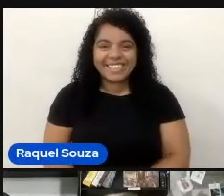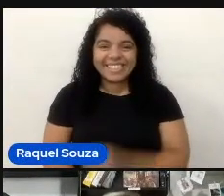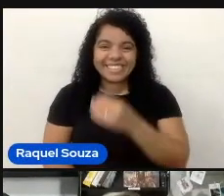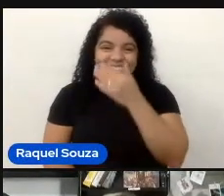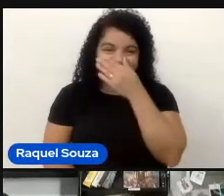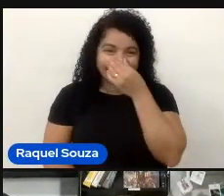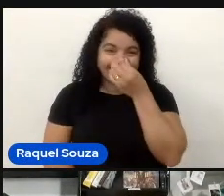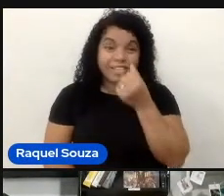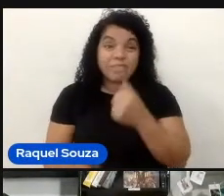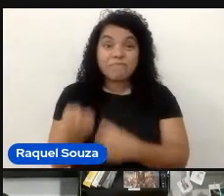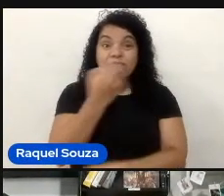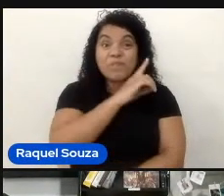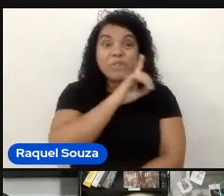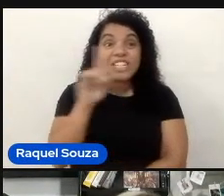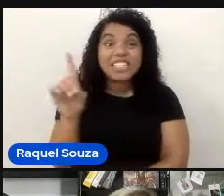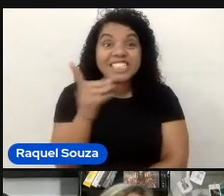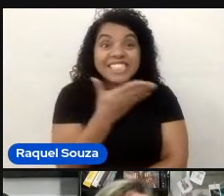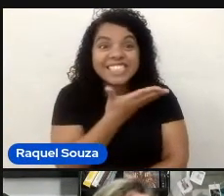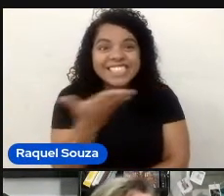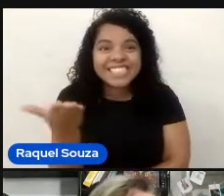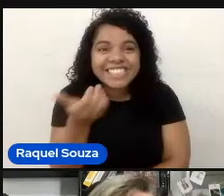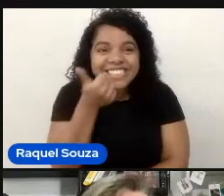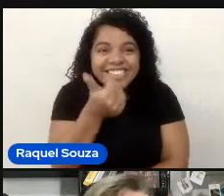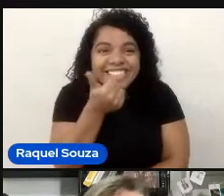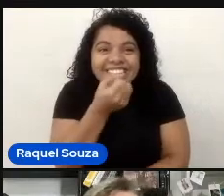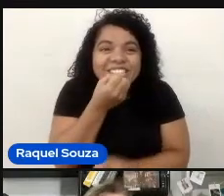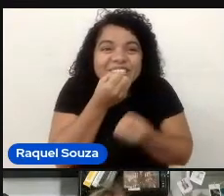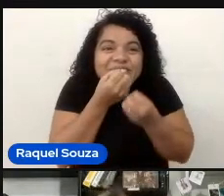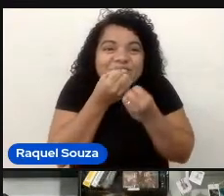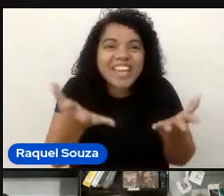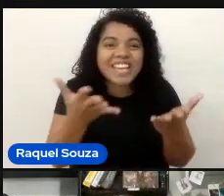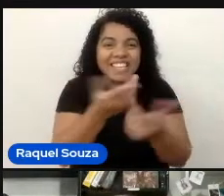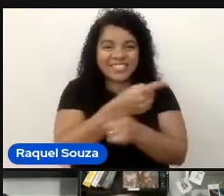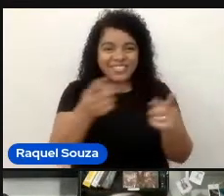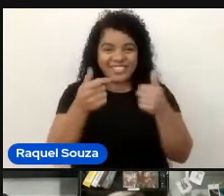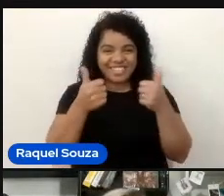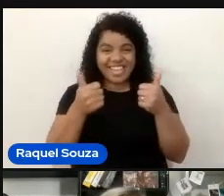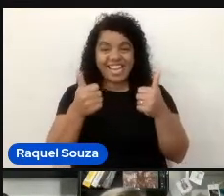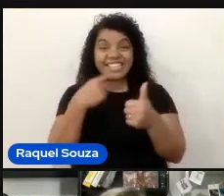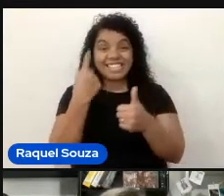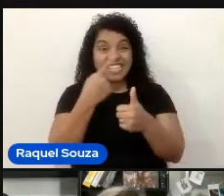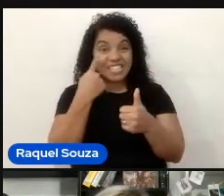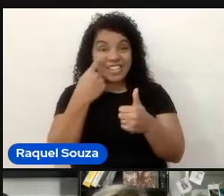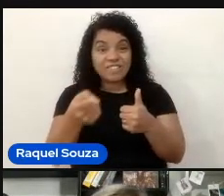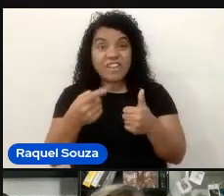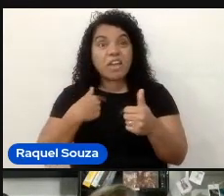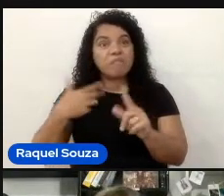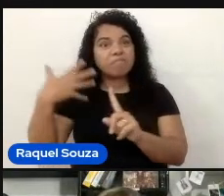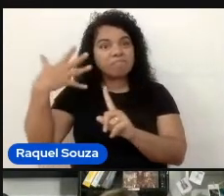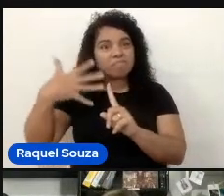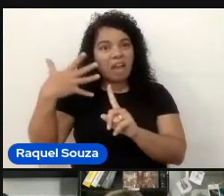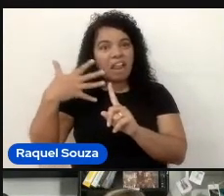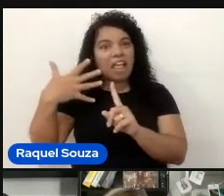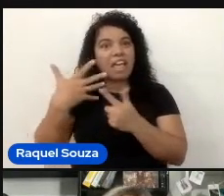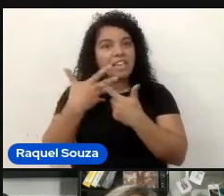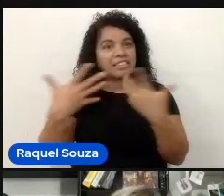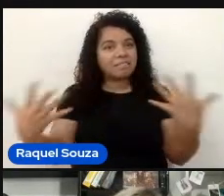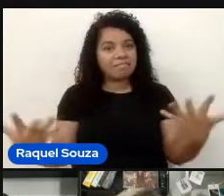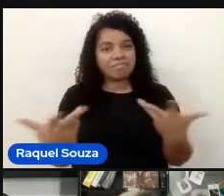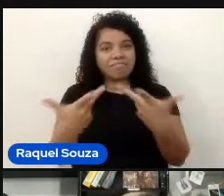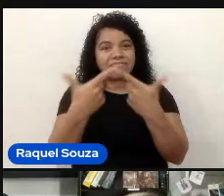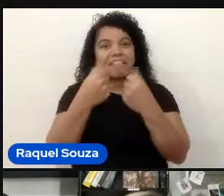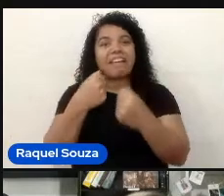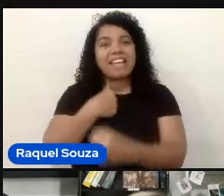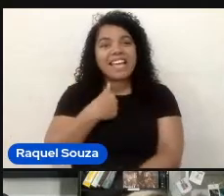Bom dia, gente. Tudo bem com vocês? A gente veio aí de grandes palestras, né? Assim, fiquei